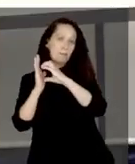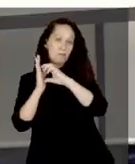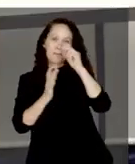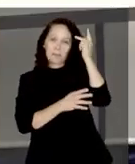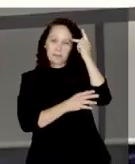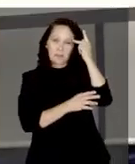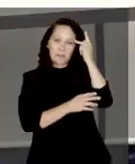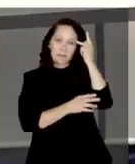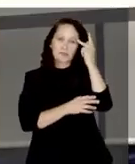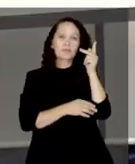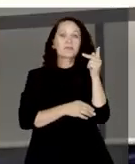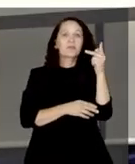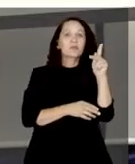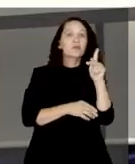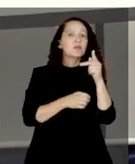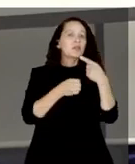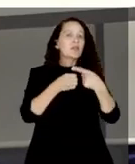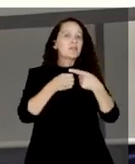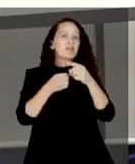aqui